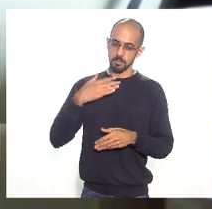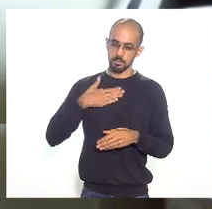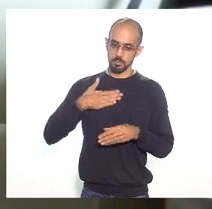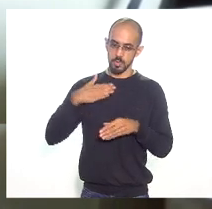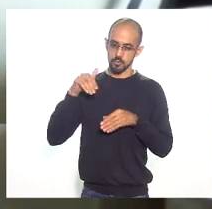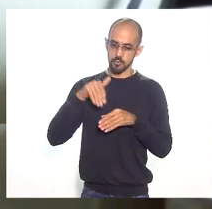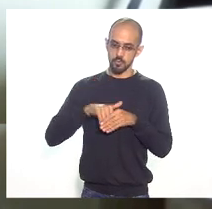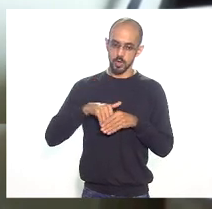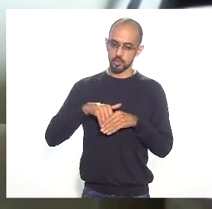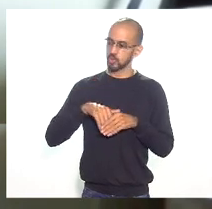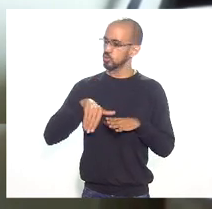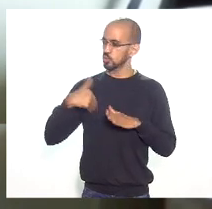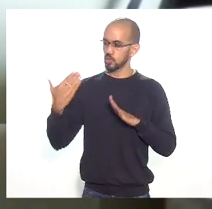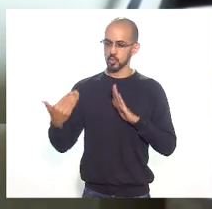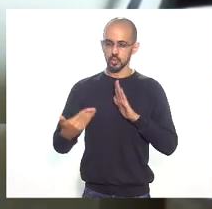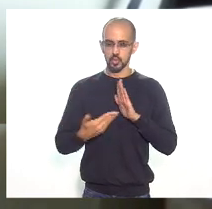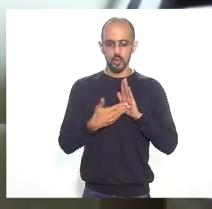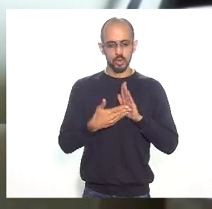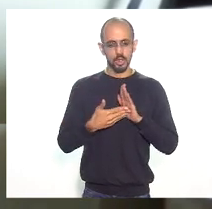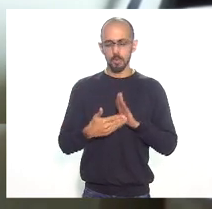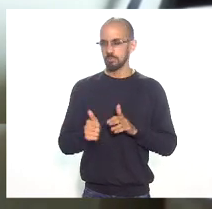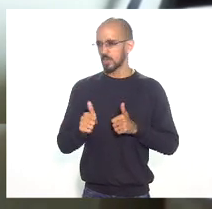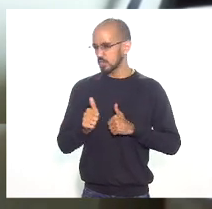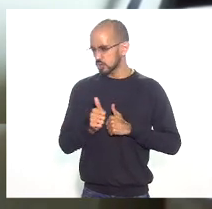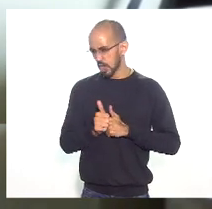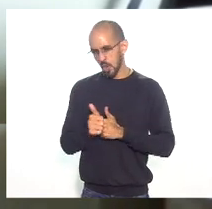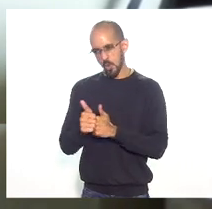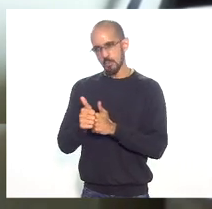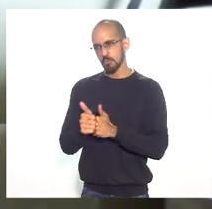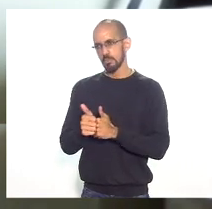totalmente convergente.